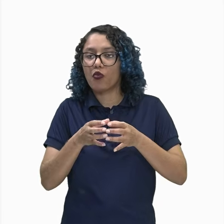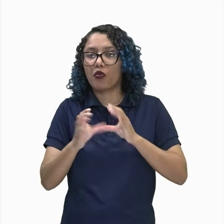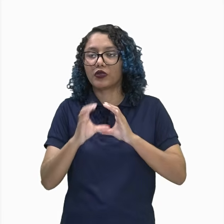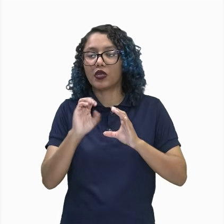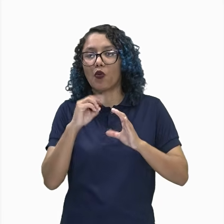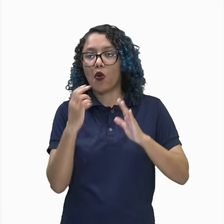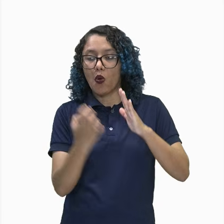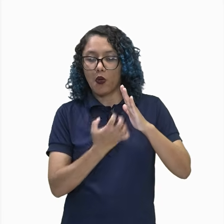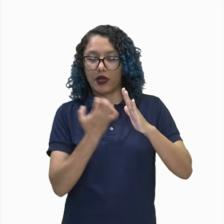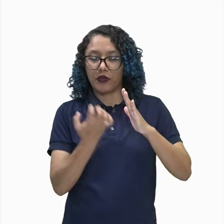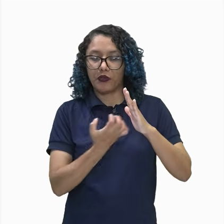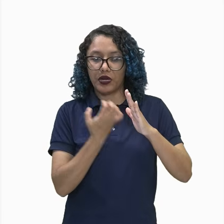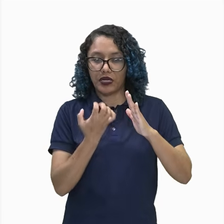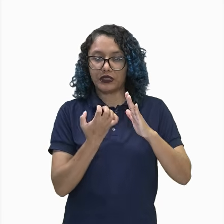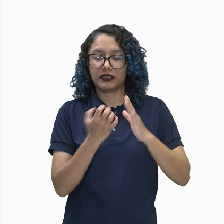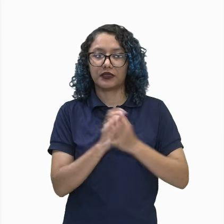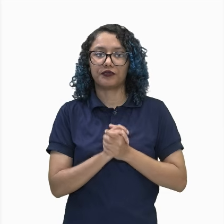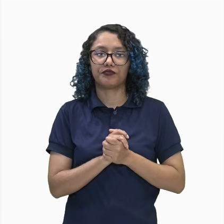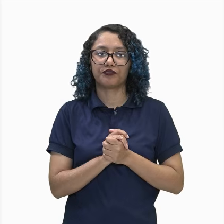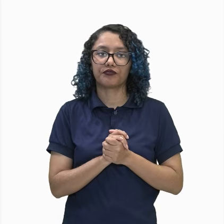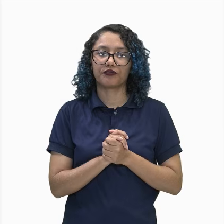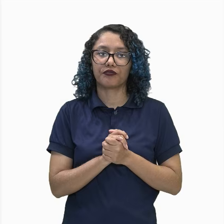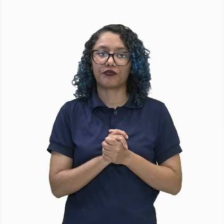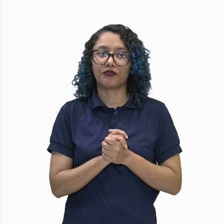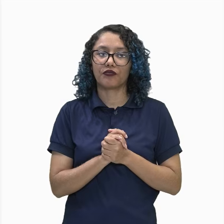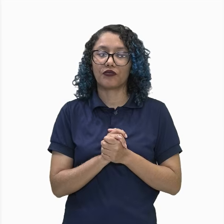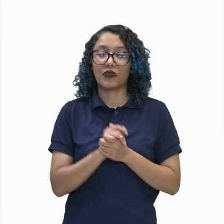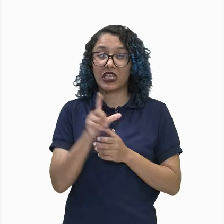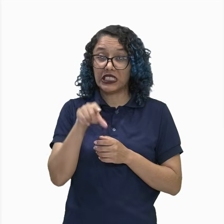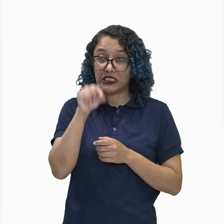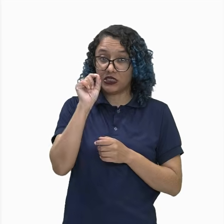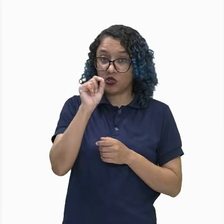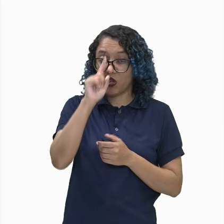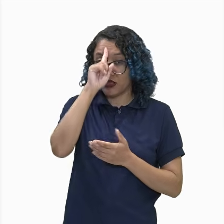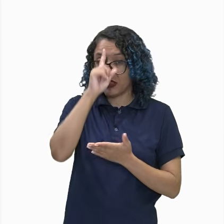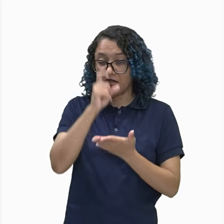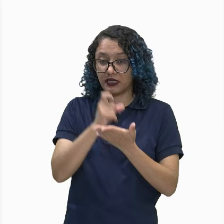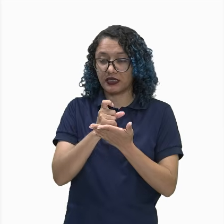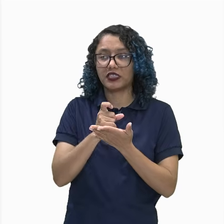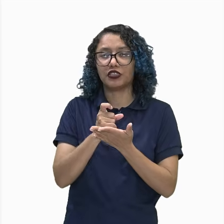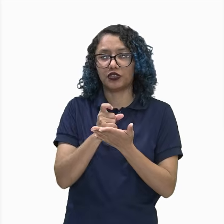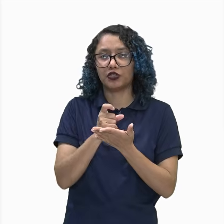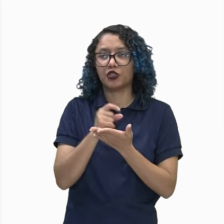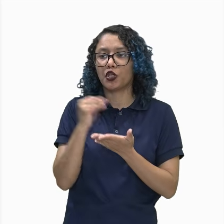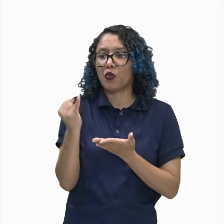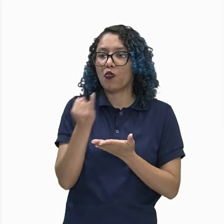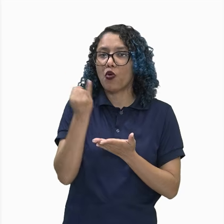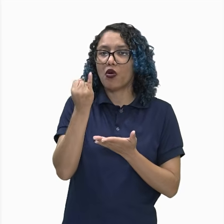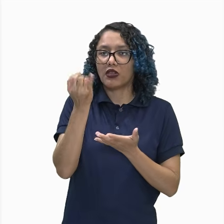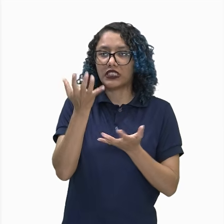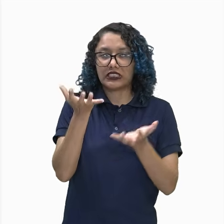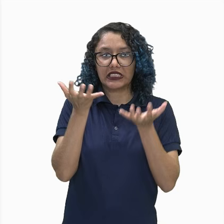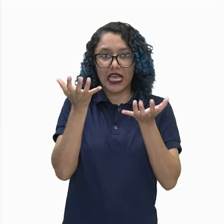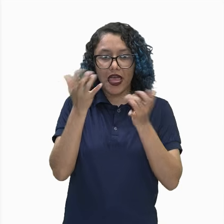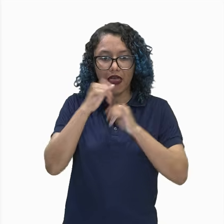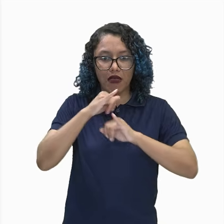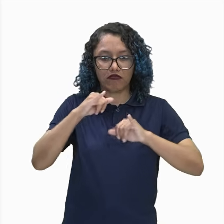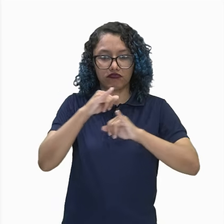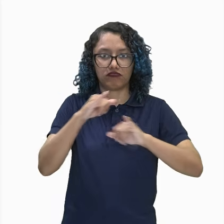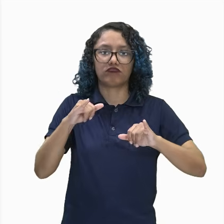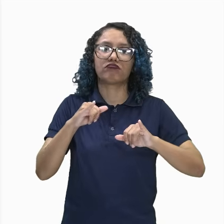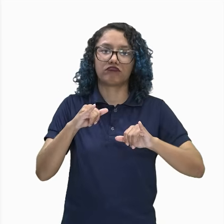grupos de comunicação define como algo que deve ser noticiado, como algo que deve